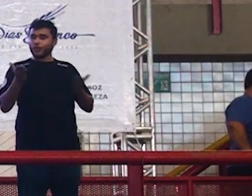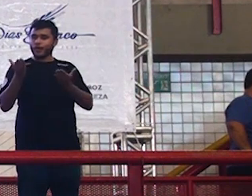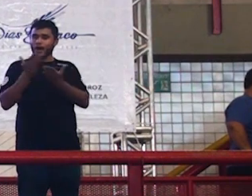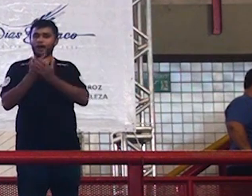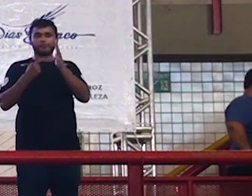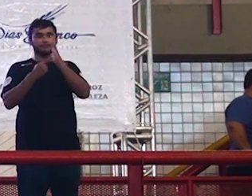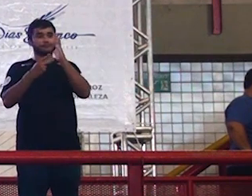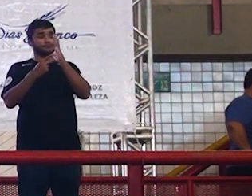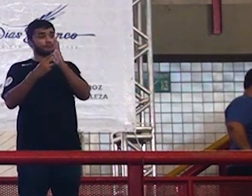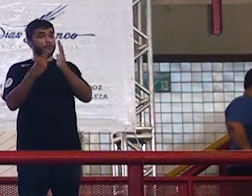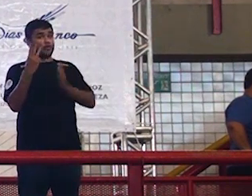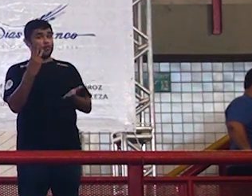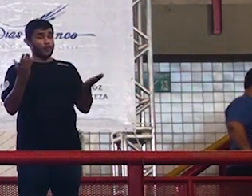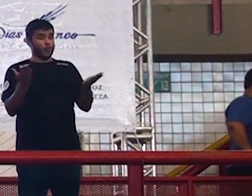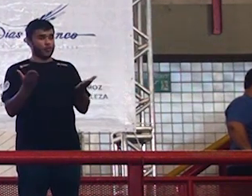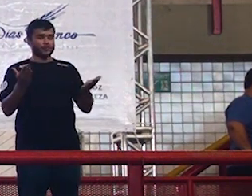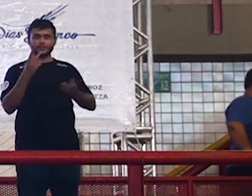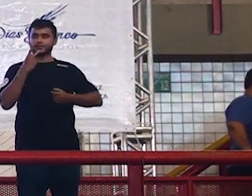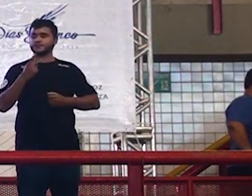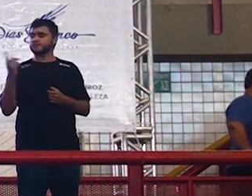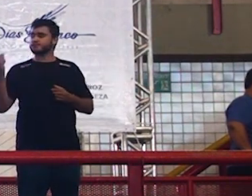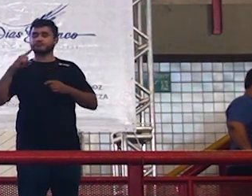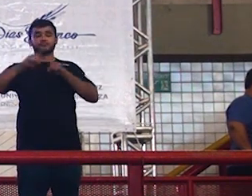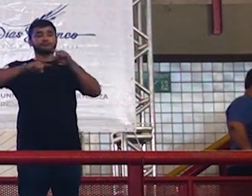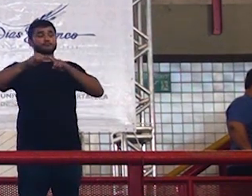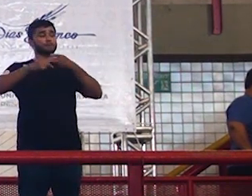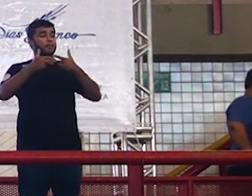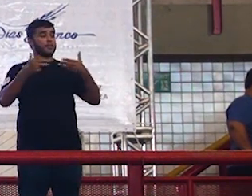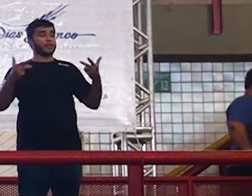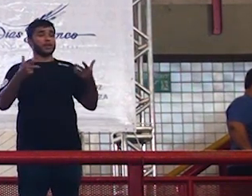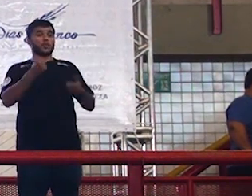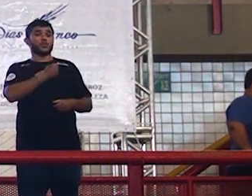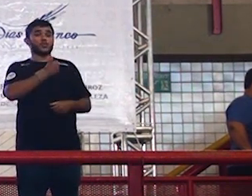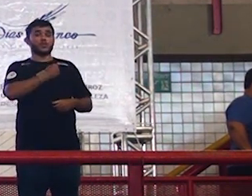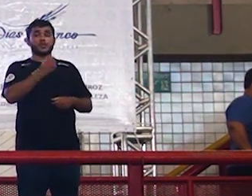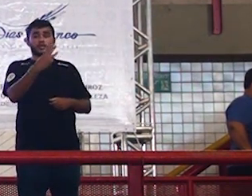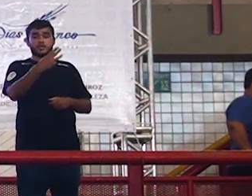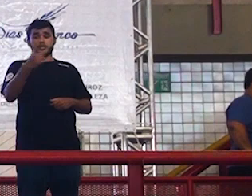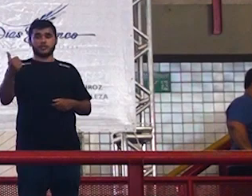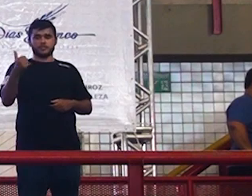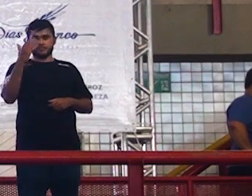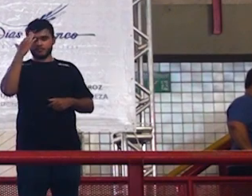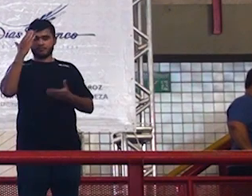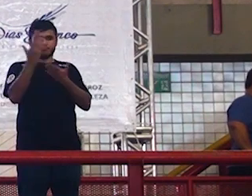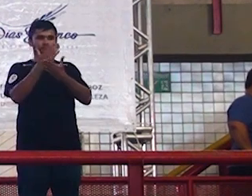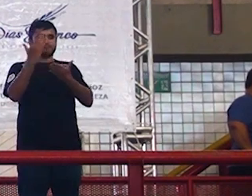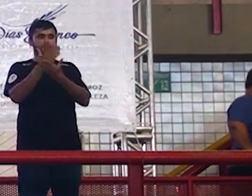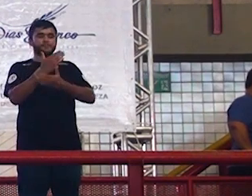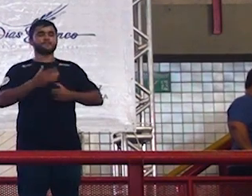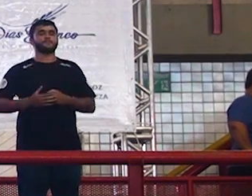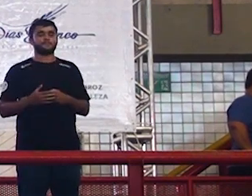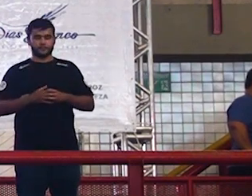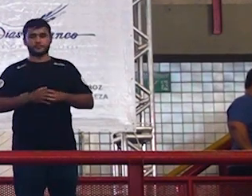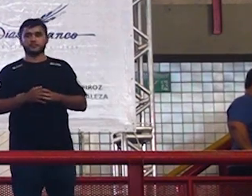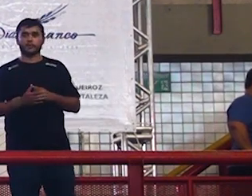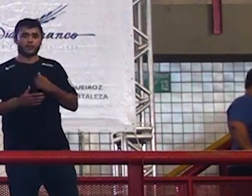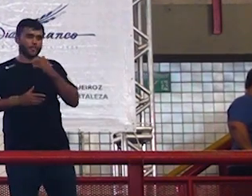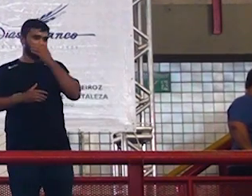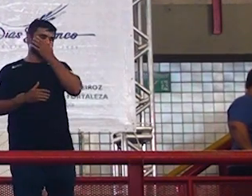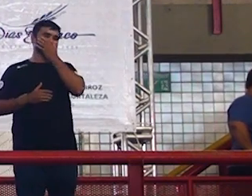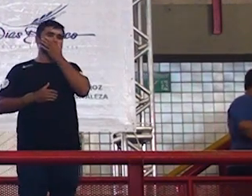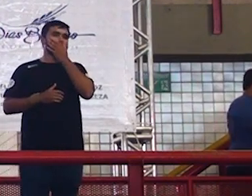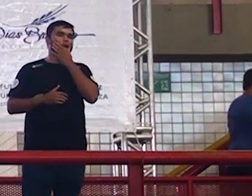redação. O meu material de hoje está na página 31 da tua apostila. Localiza aí, por favor.